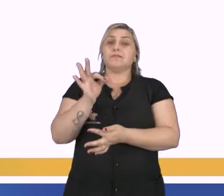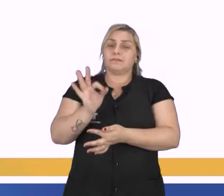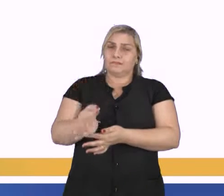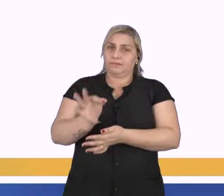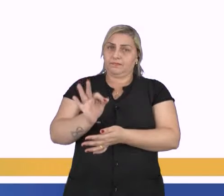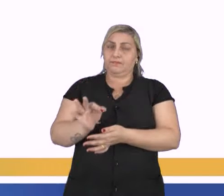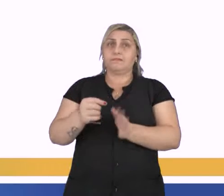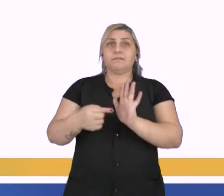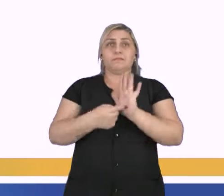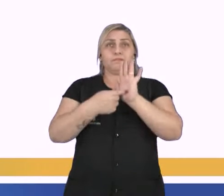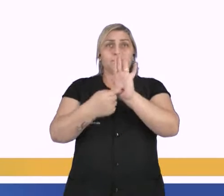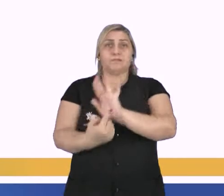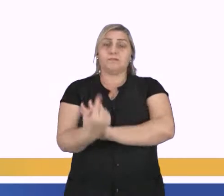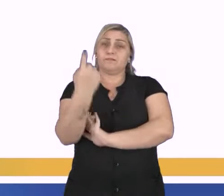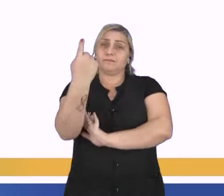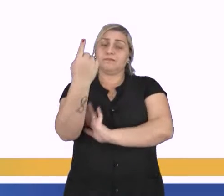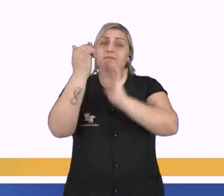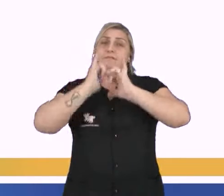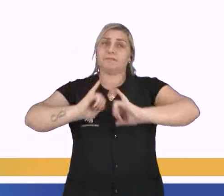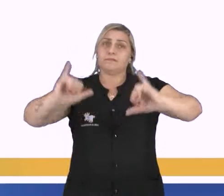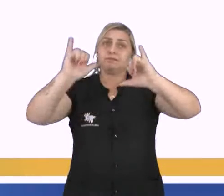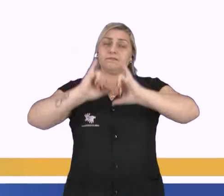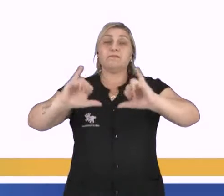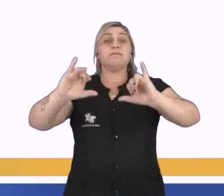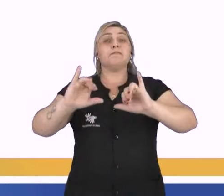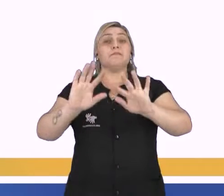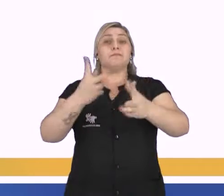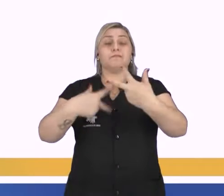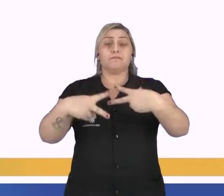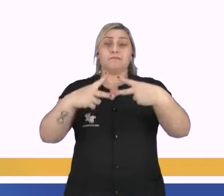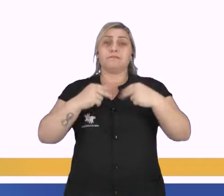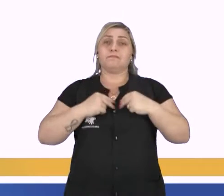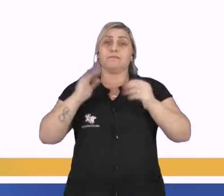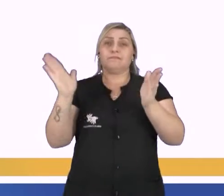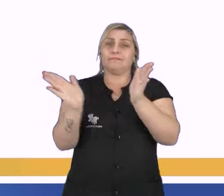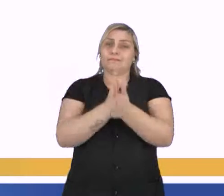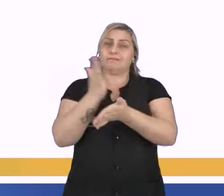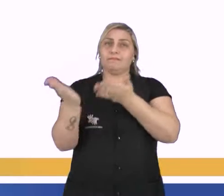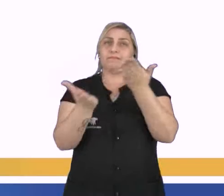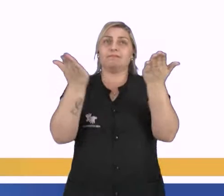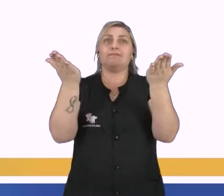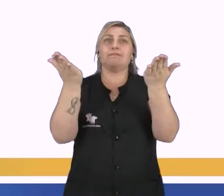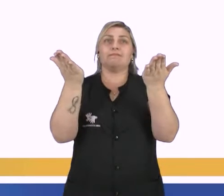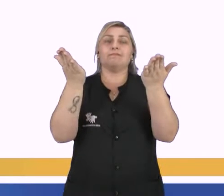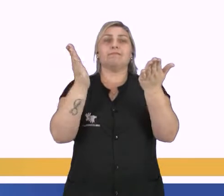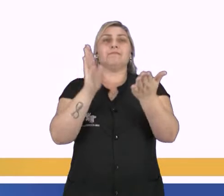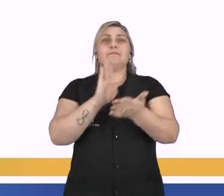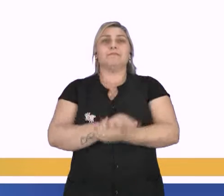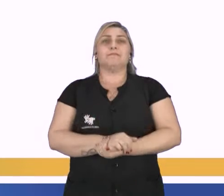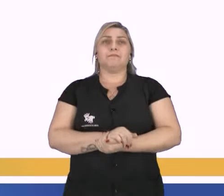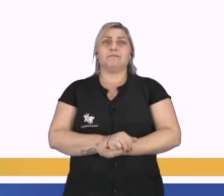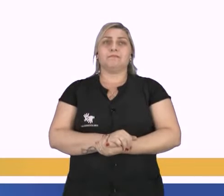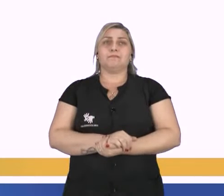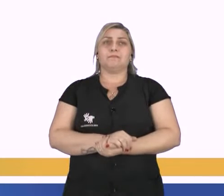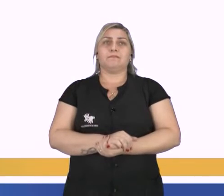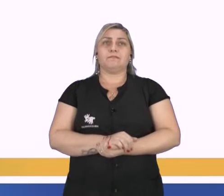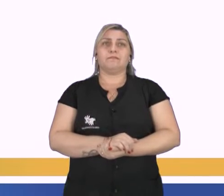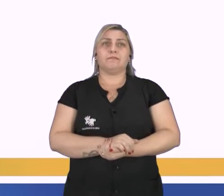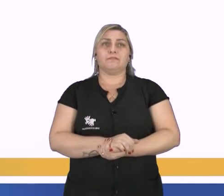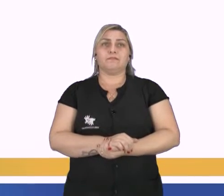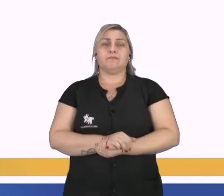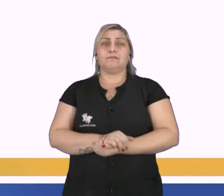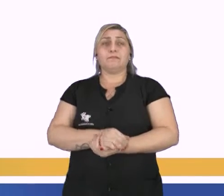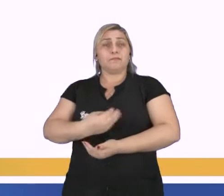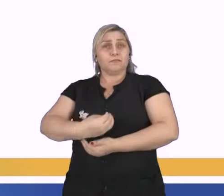qual revela uma informação. O presente que ganhei é maravilhoso. Frase afirmativa.